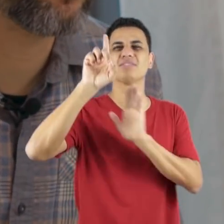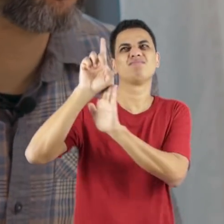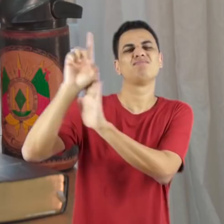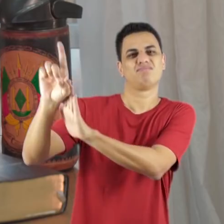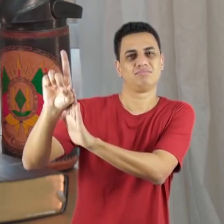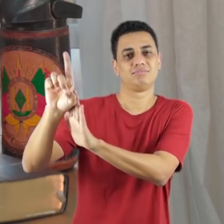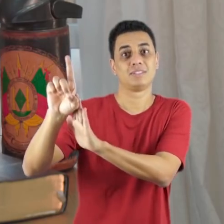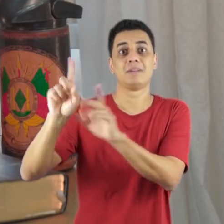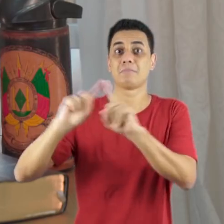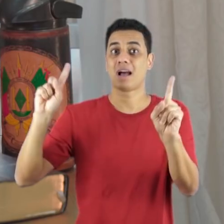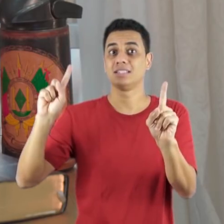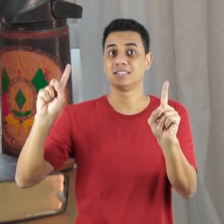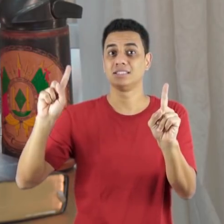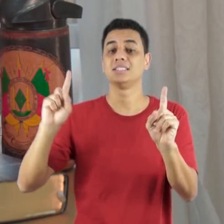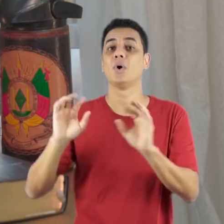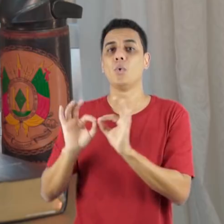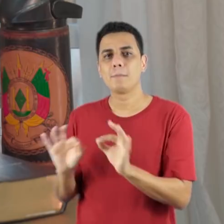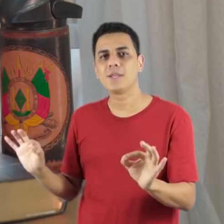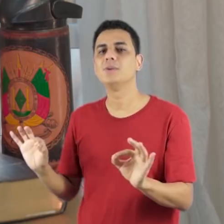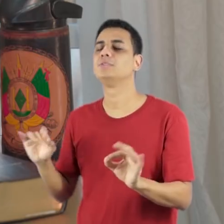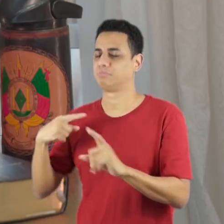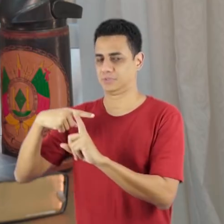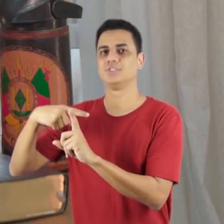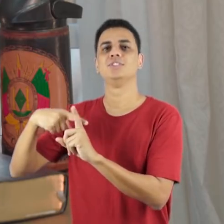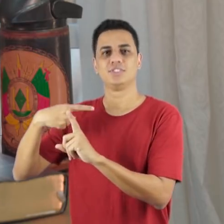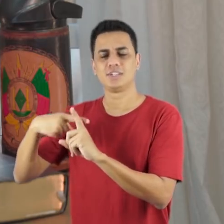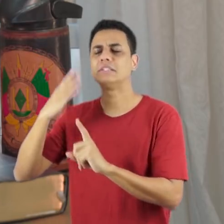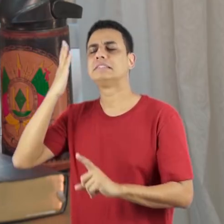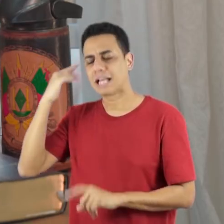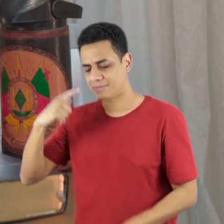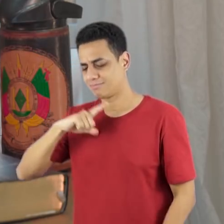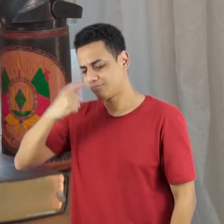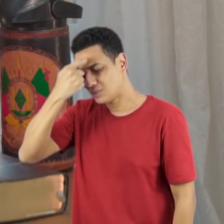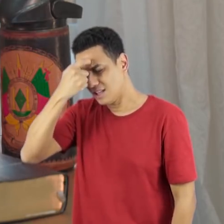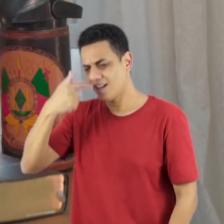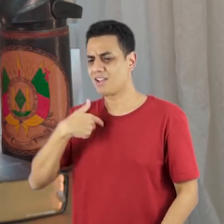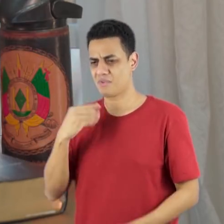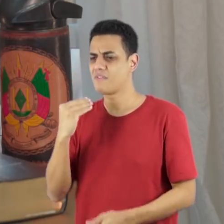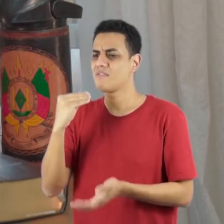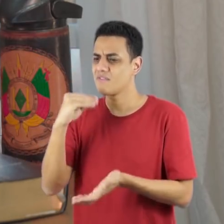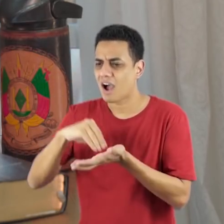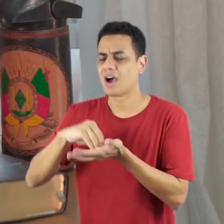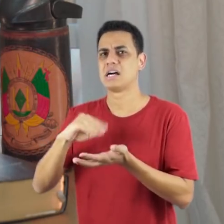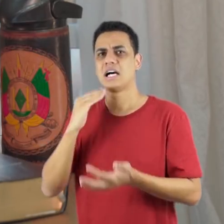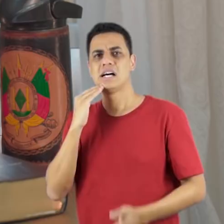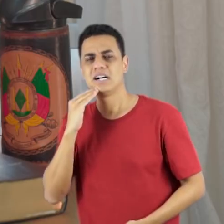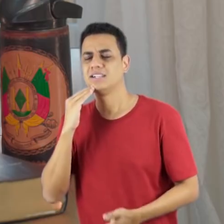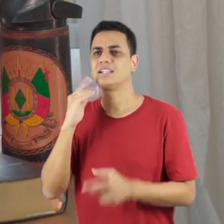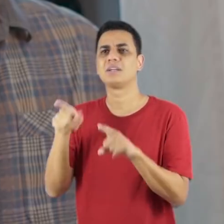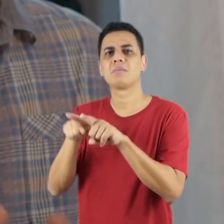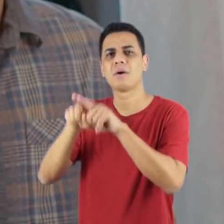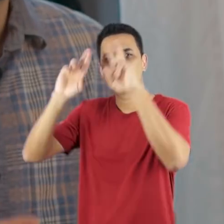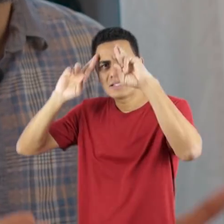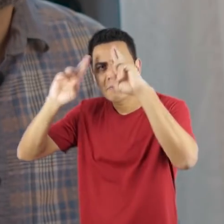de lado. Já a humildade é uma virtude, a consciência das próprias limitações, é uma atitude de submissão, reverência ou